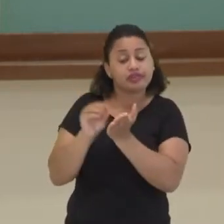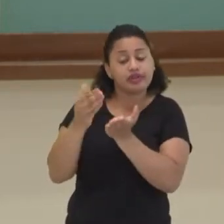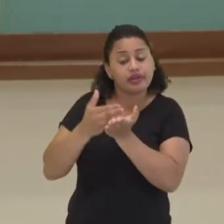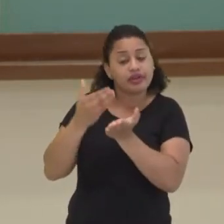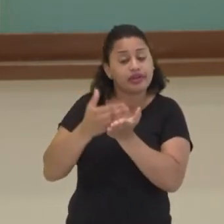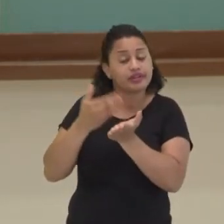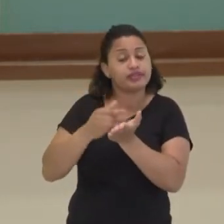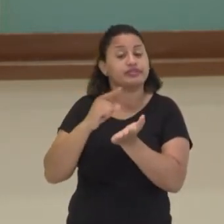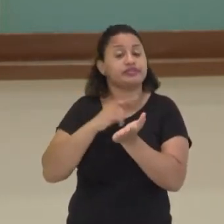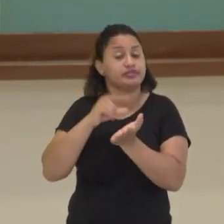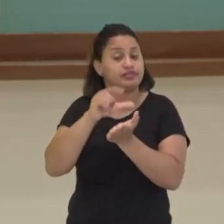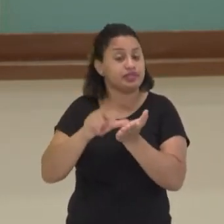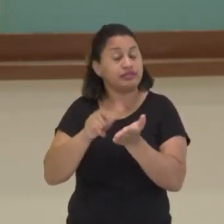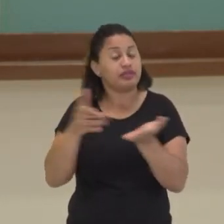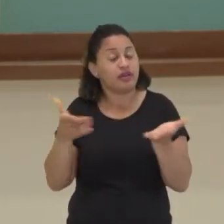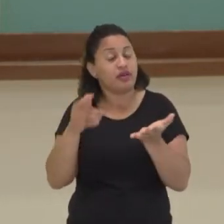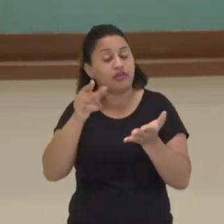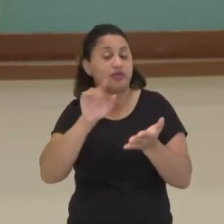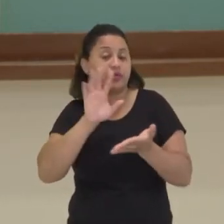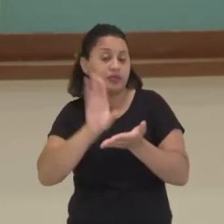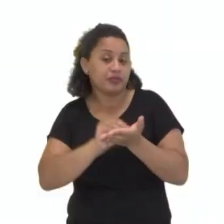aí no caderno, tá bom, gente?